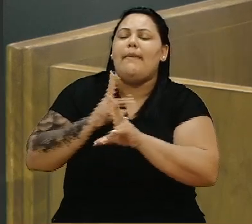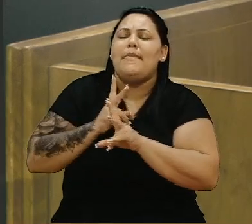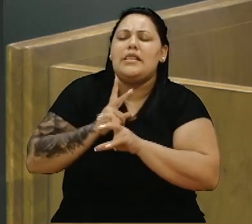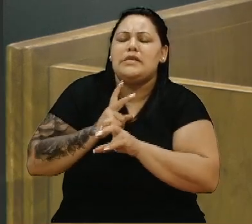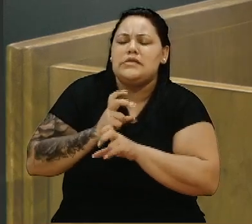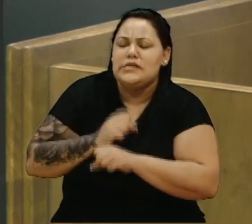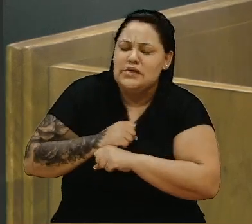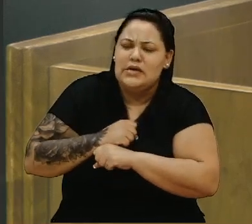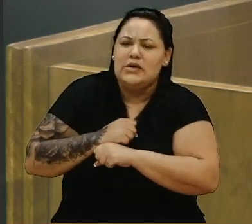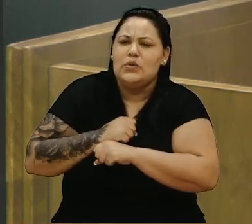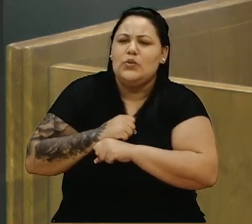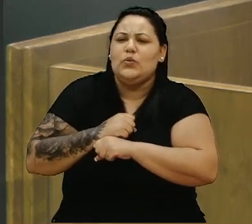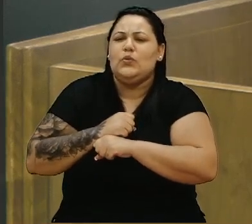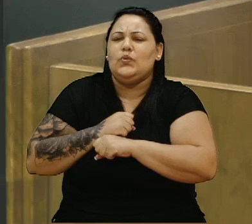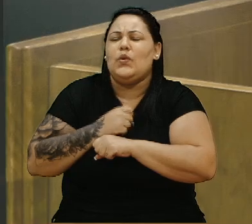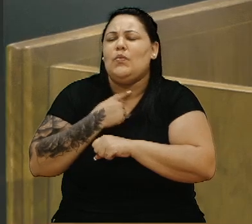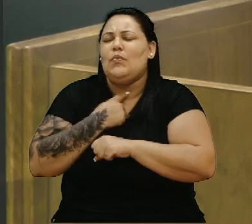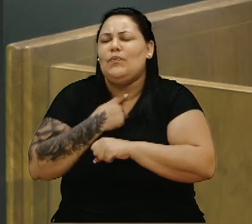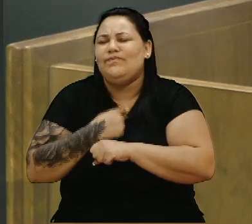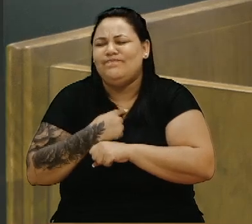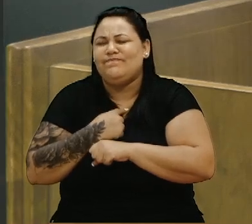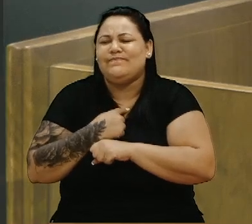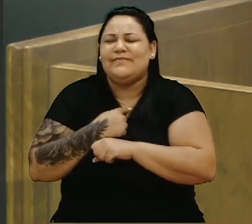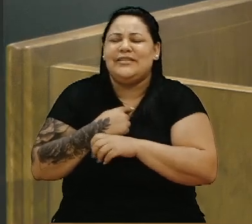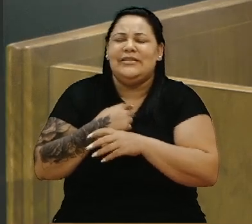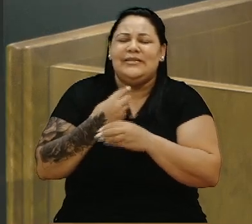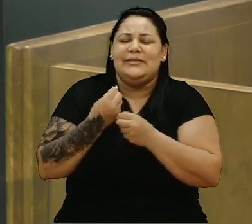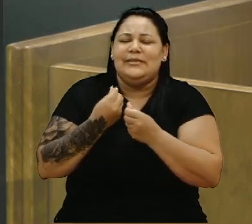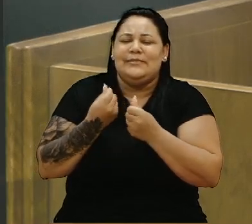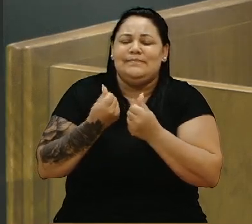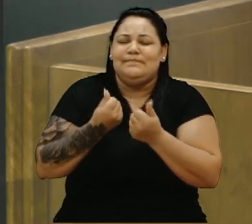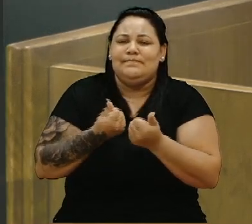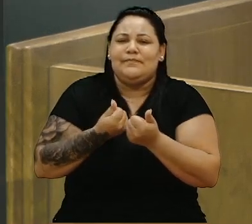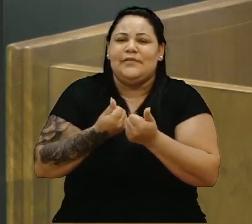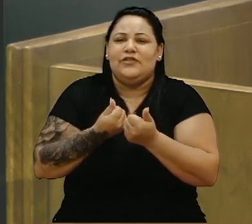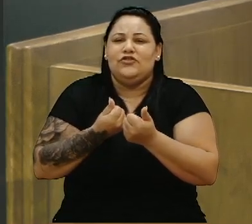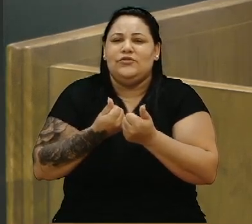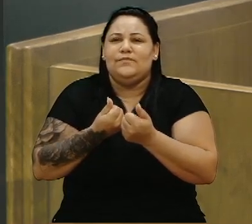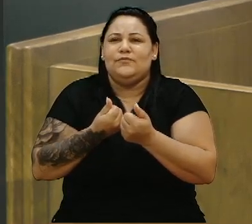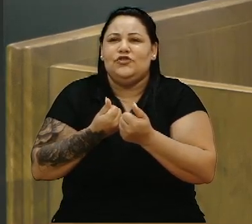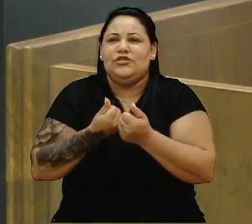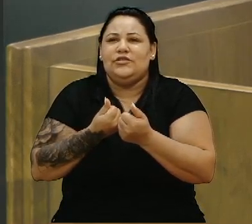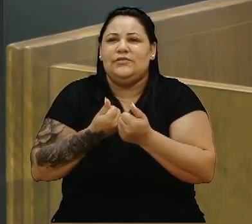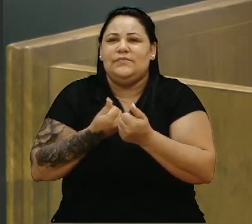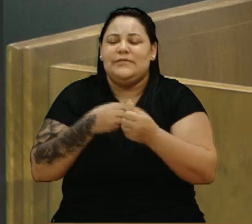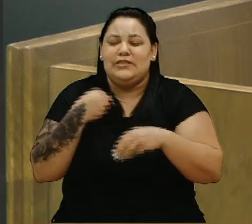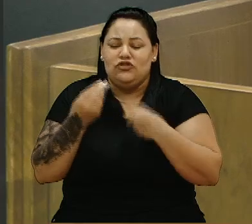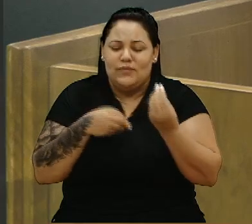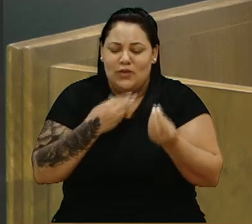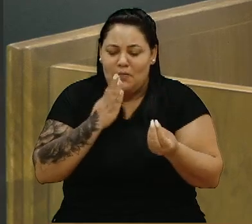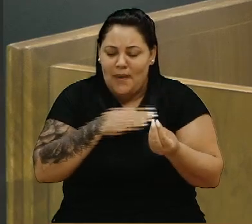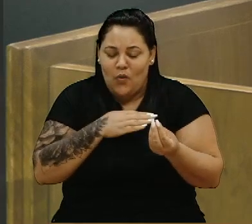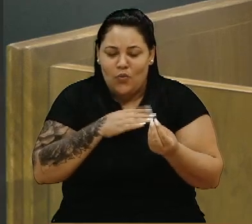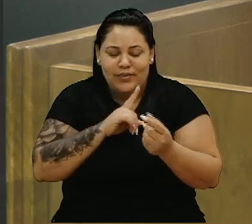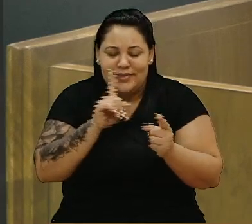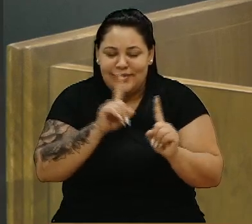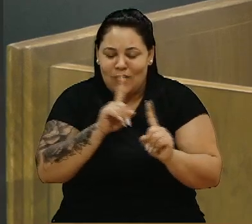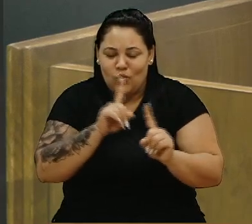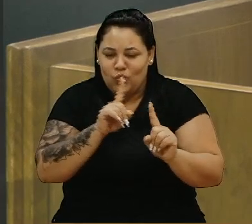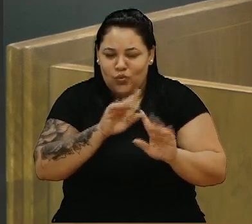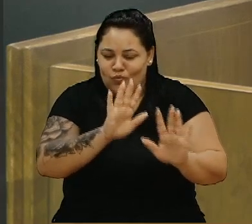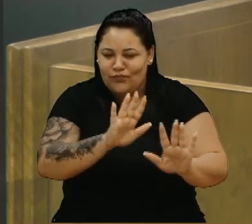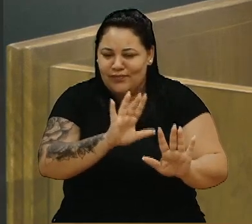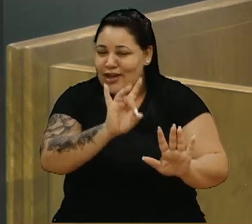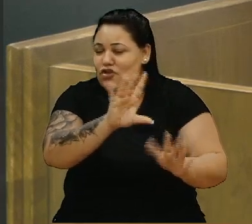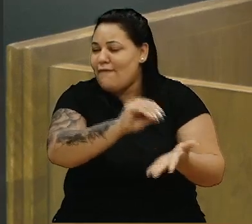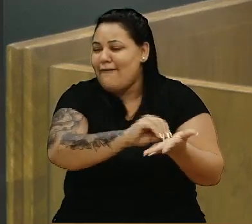pessoas estão com o bem-estar psicológico saudável. Não é só a ausência de